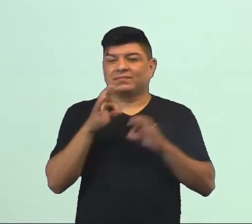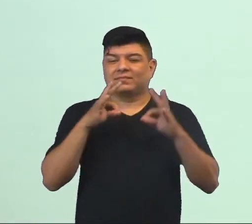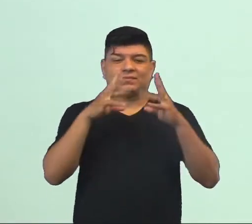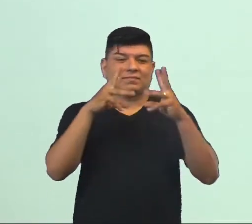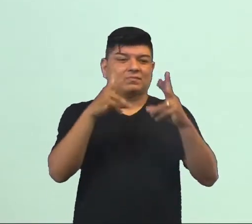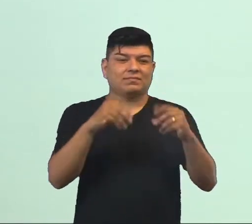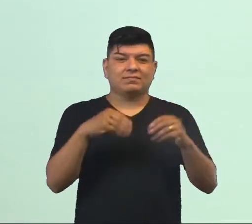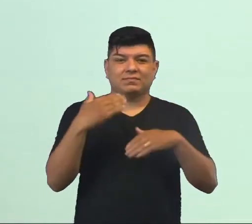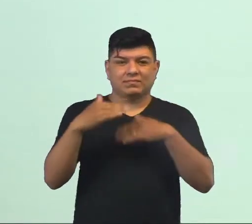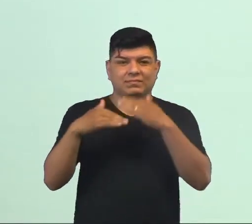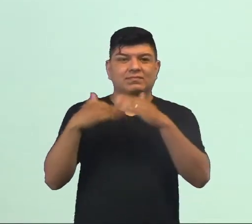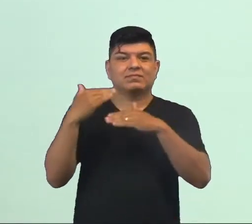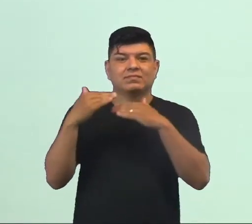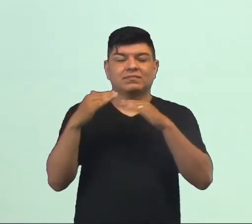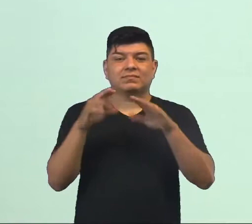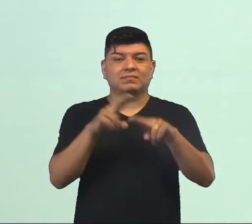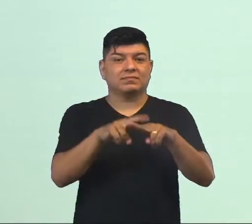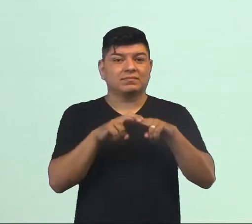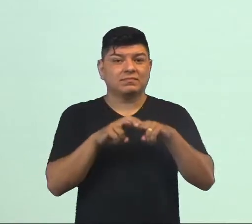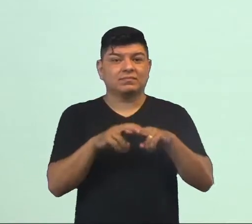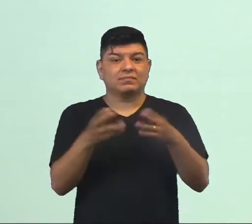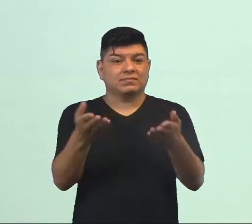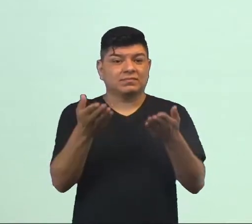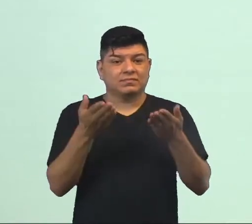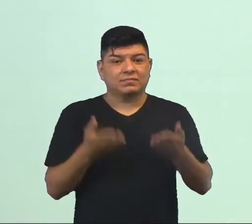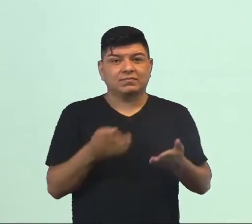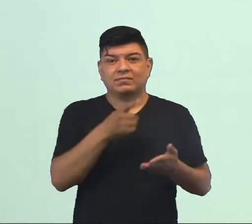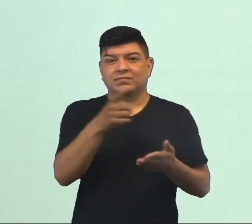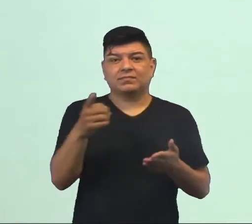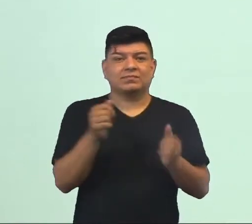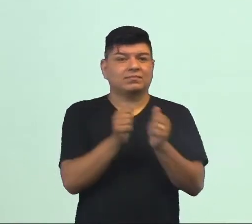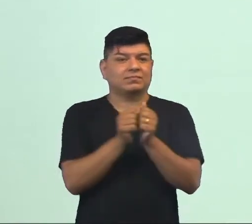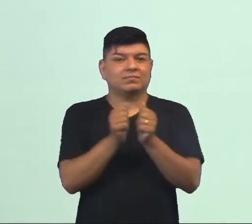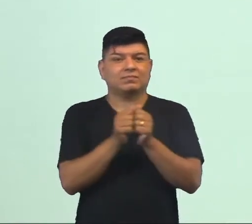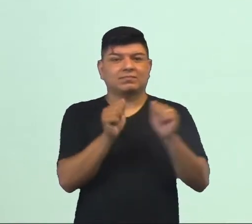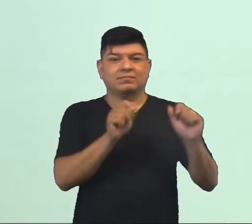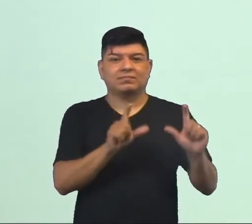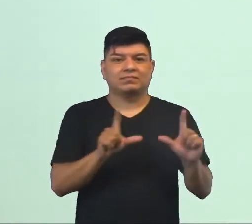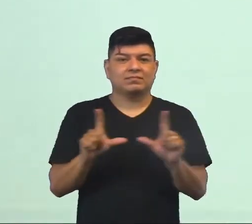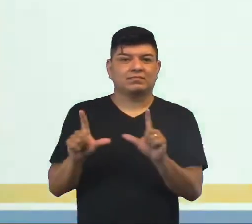esse processo. E, para isso, eu te convido a acompanhar comigo na telinha.